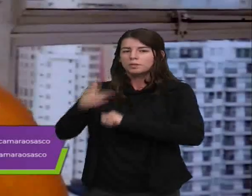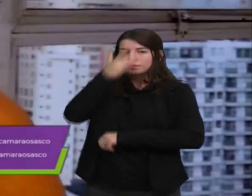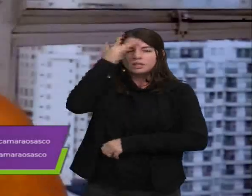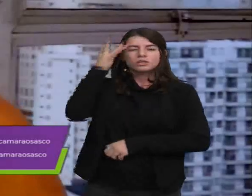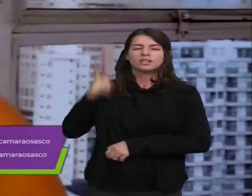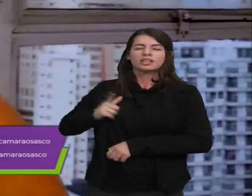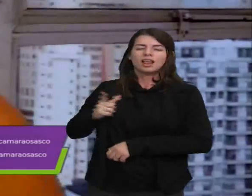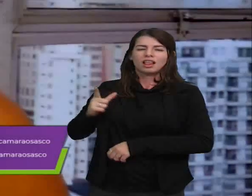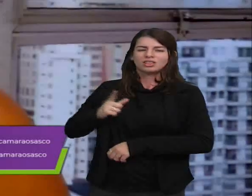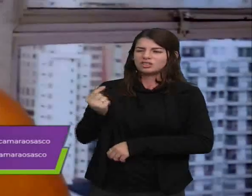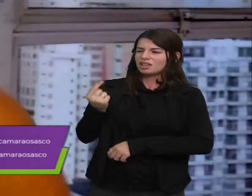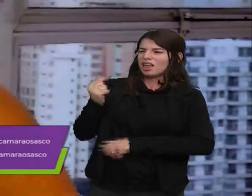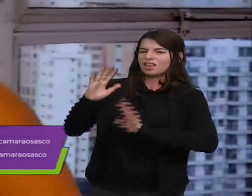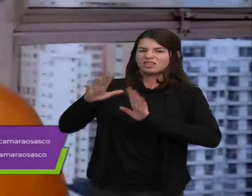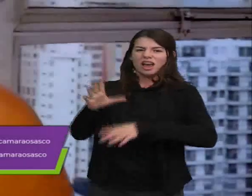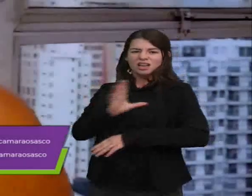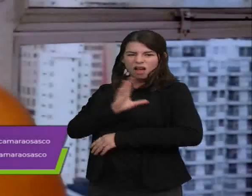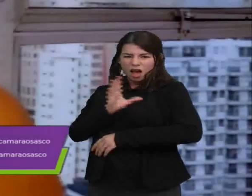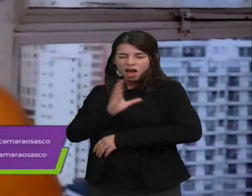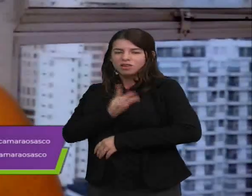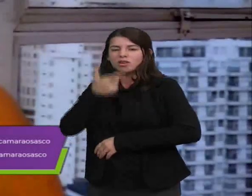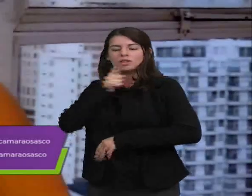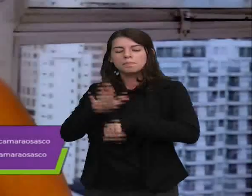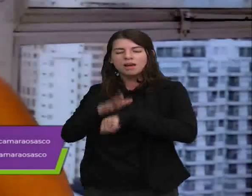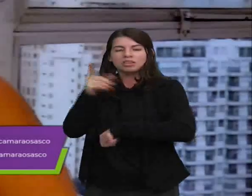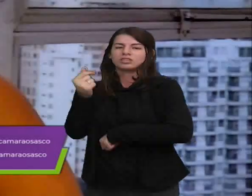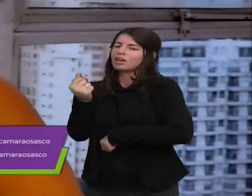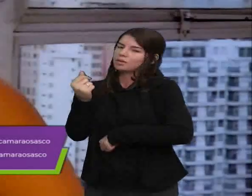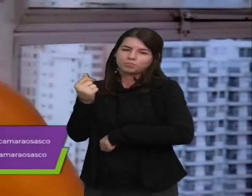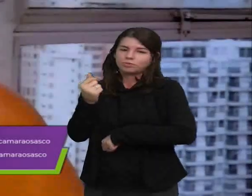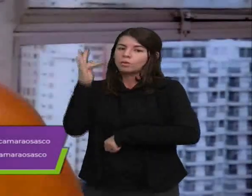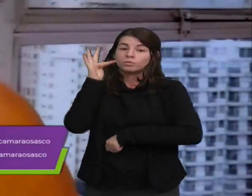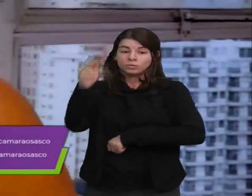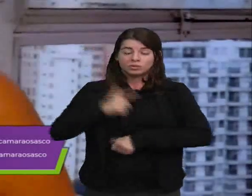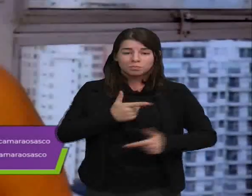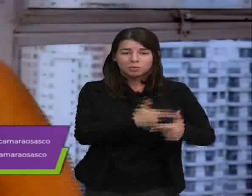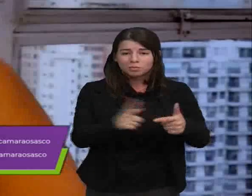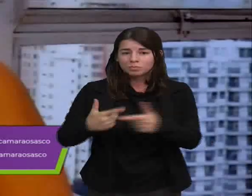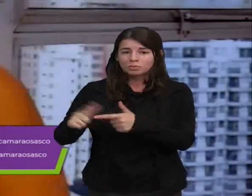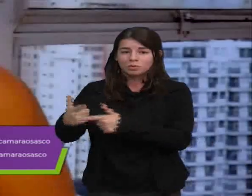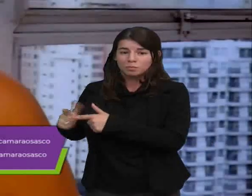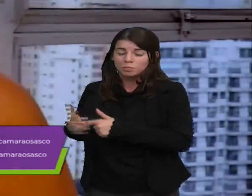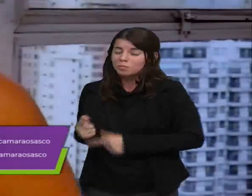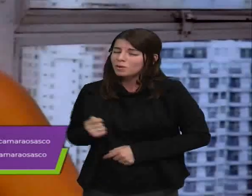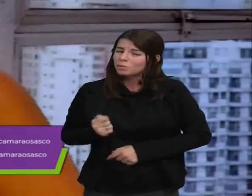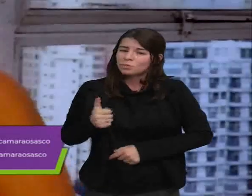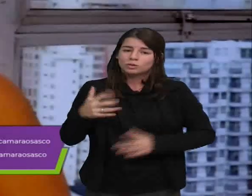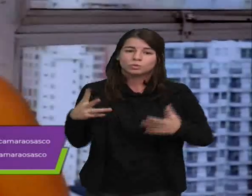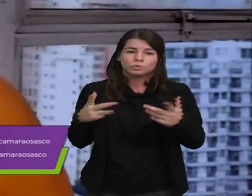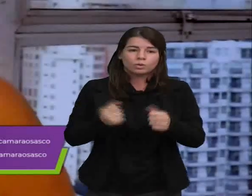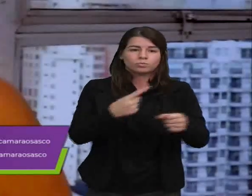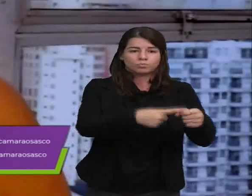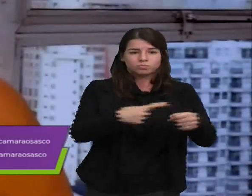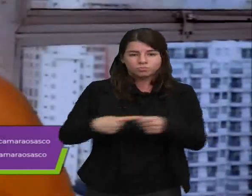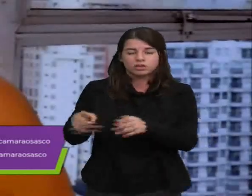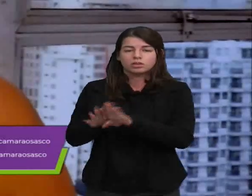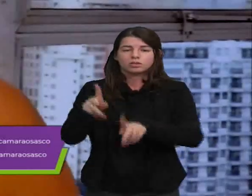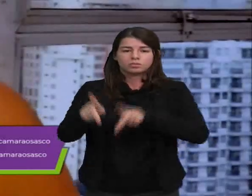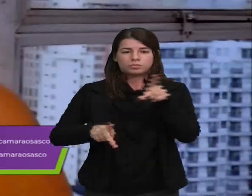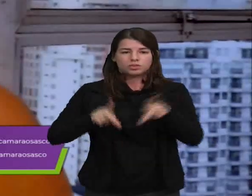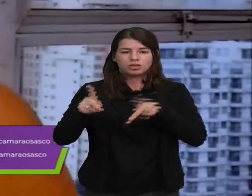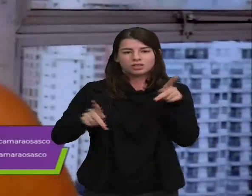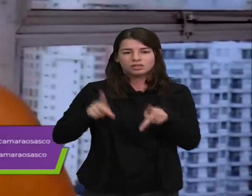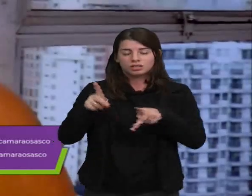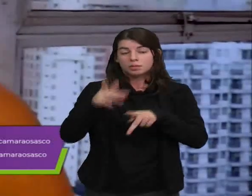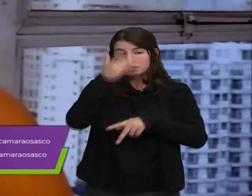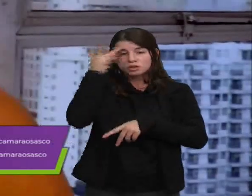ricaços e, na prática, só vai trazer prejuízo para a grande maioria dos municípios, para todos os municípios, para a população enquanto enriquece